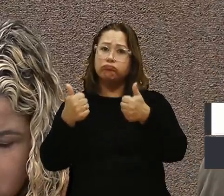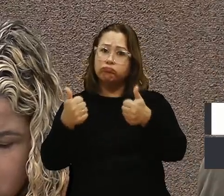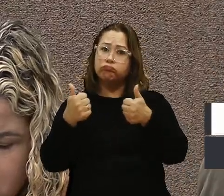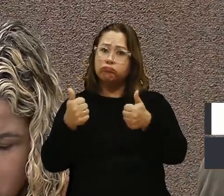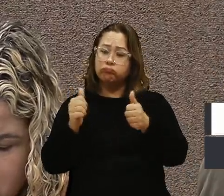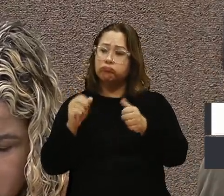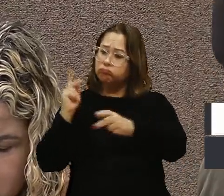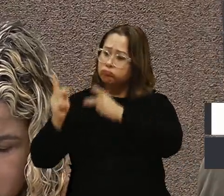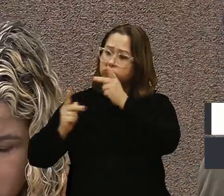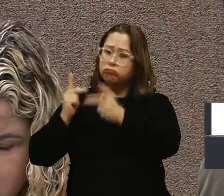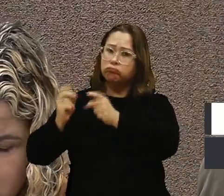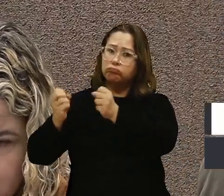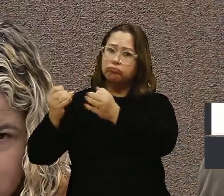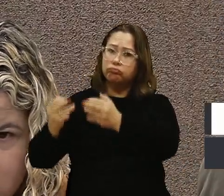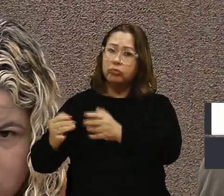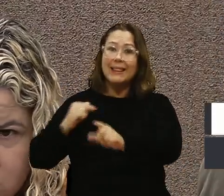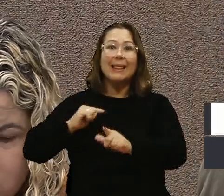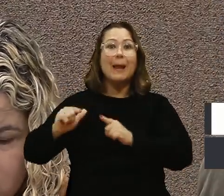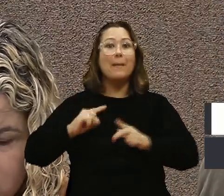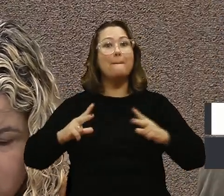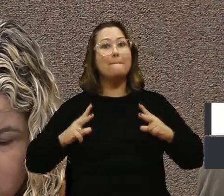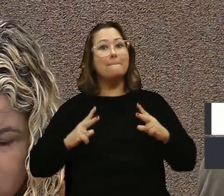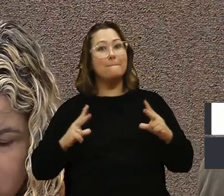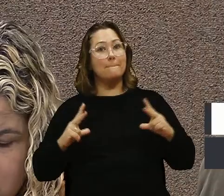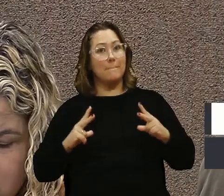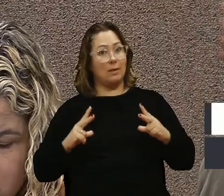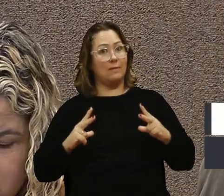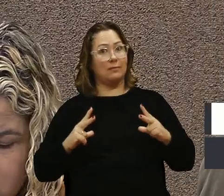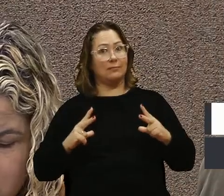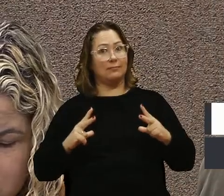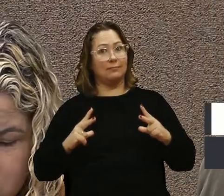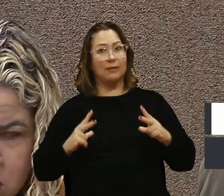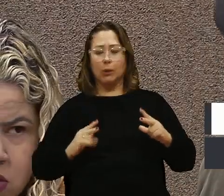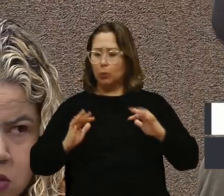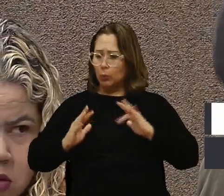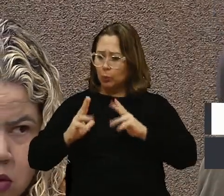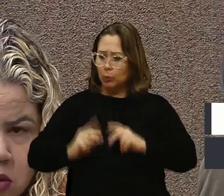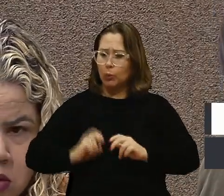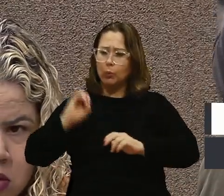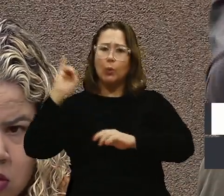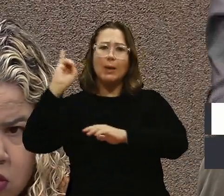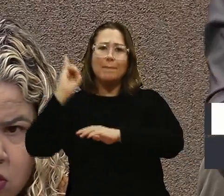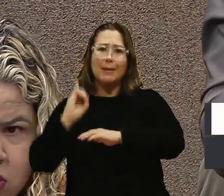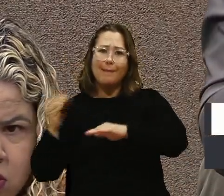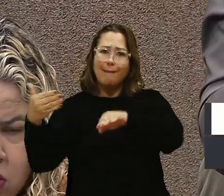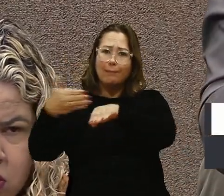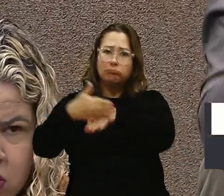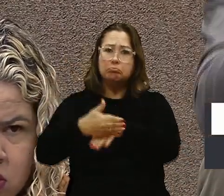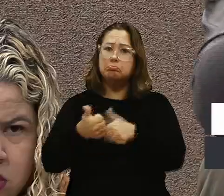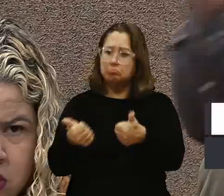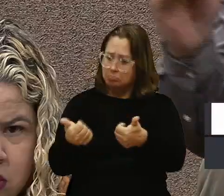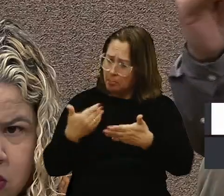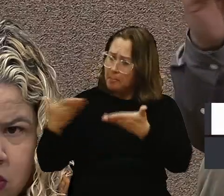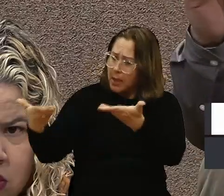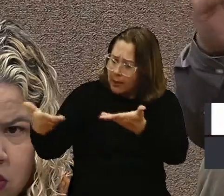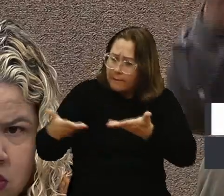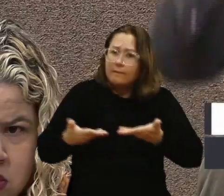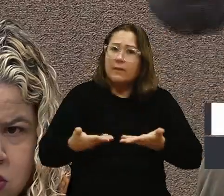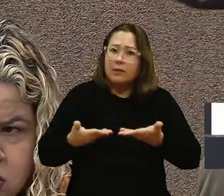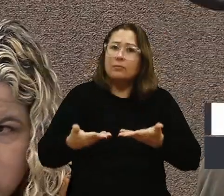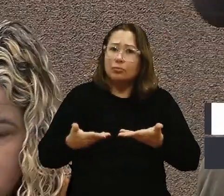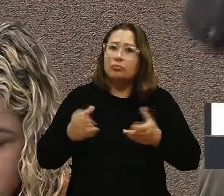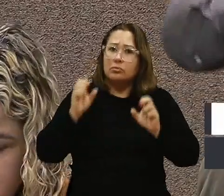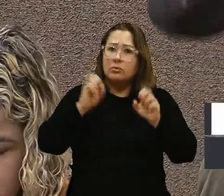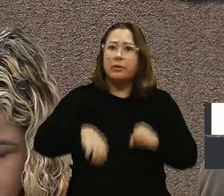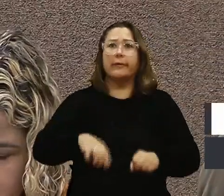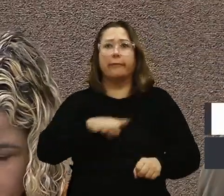Estavam falando no trabalho privado. Todo imigrante é bem-vindo nessa cidade. Todo imigrante. Tem